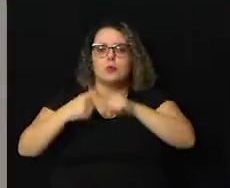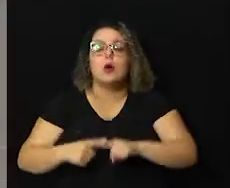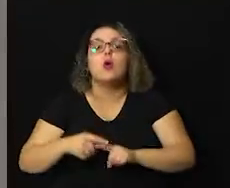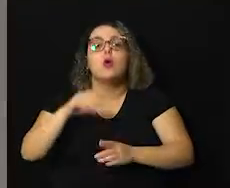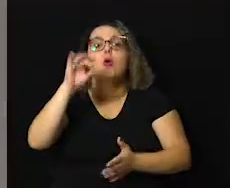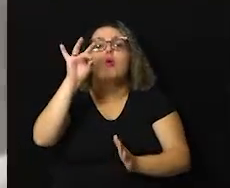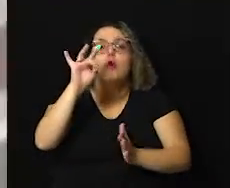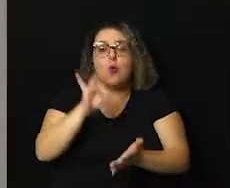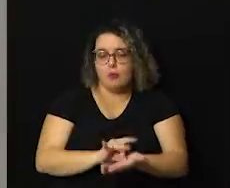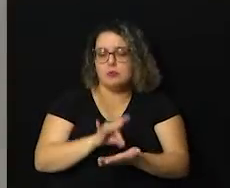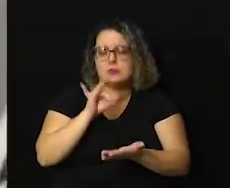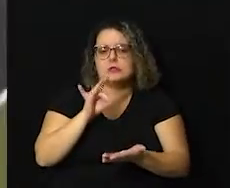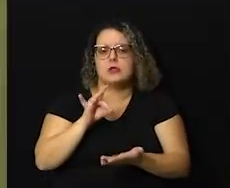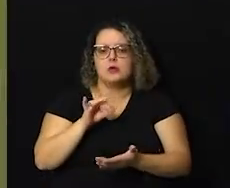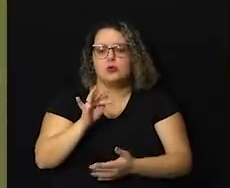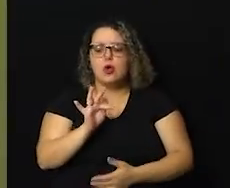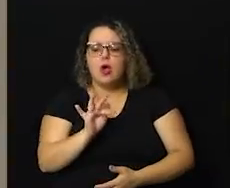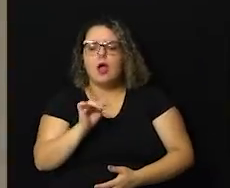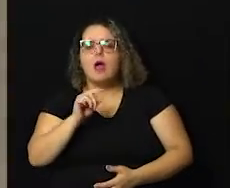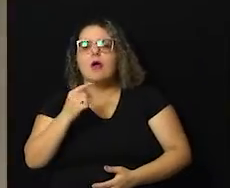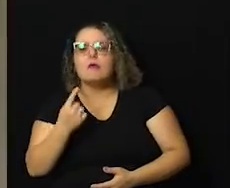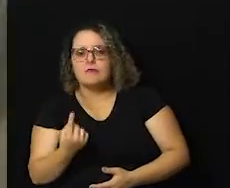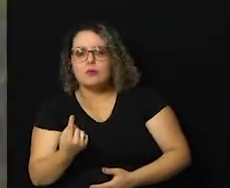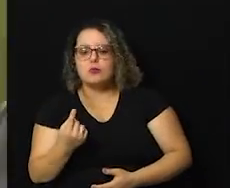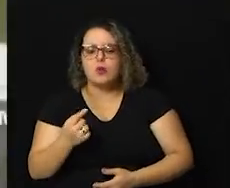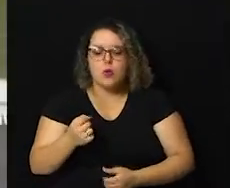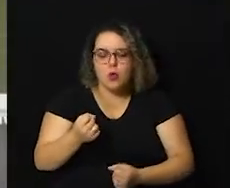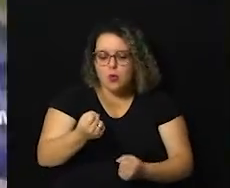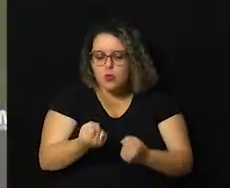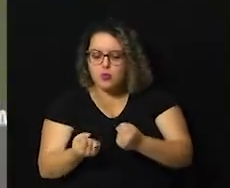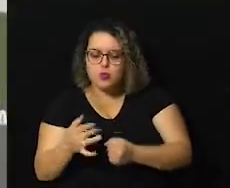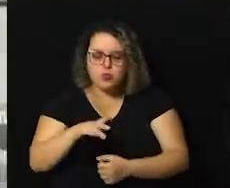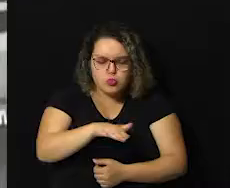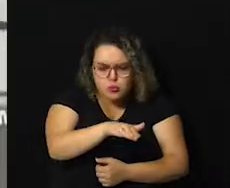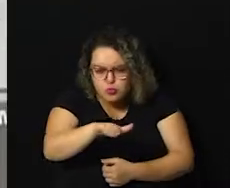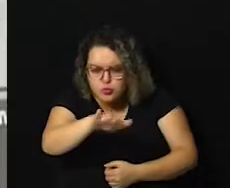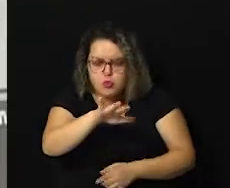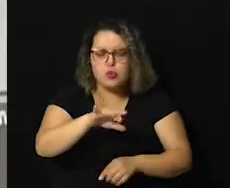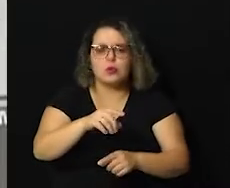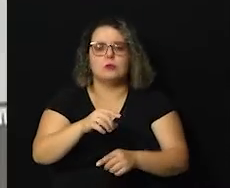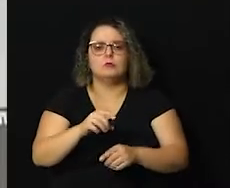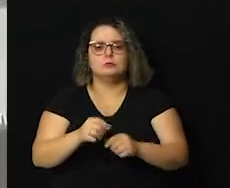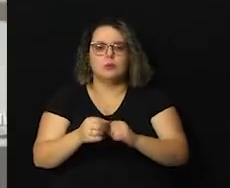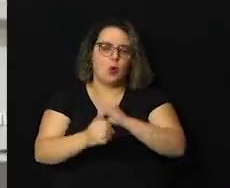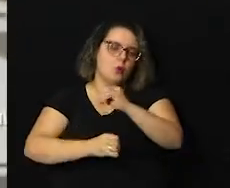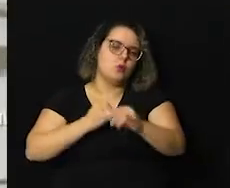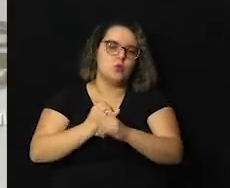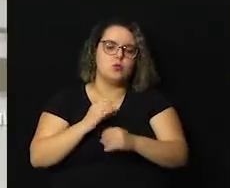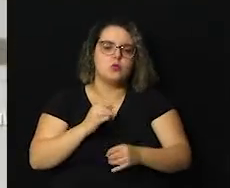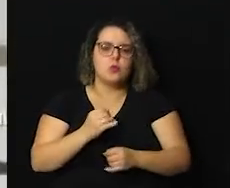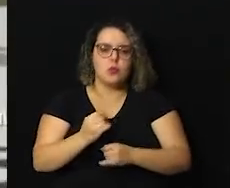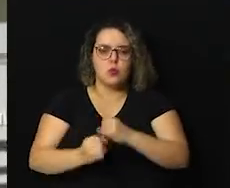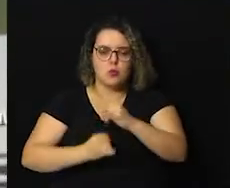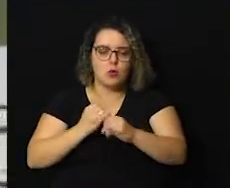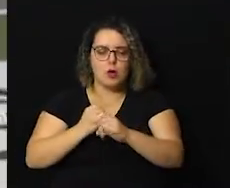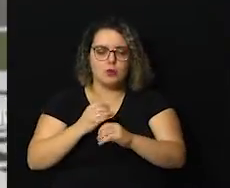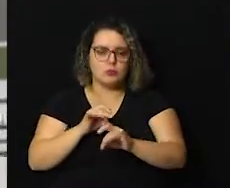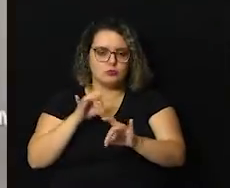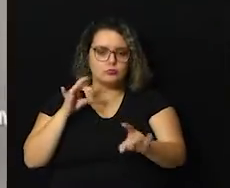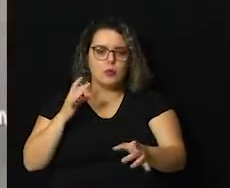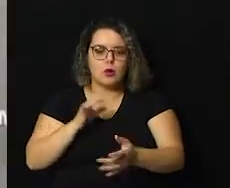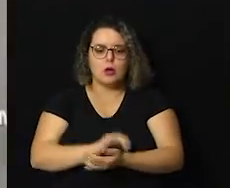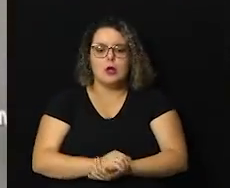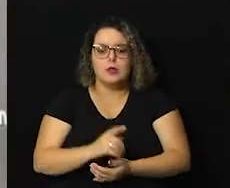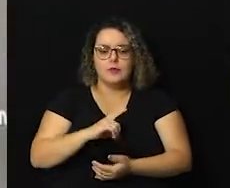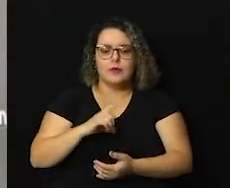competição oficial de Fórmula 1 virtual de esportes então eles têm campeonato Então os mesmos clubes as